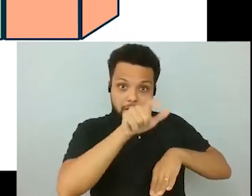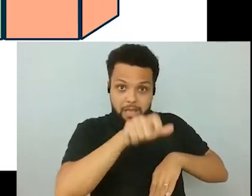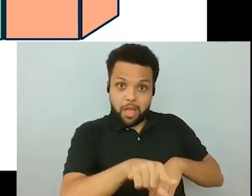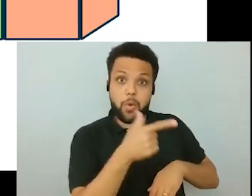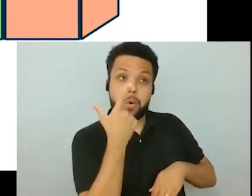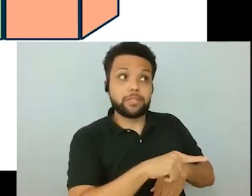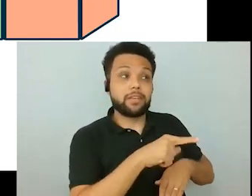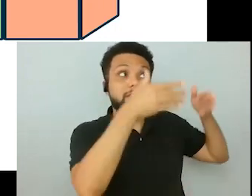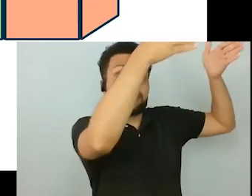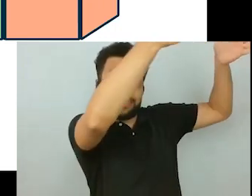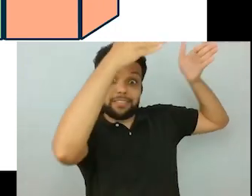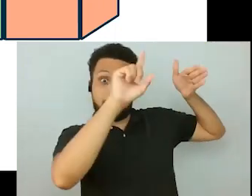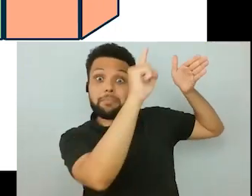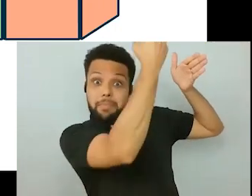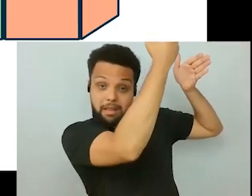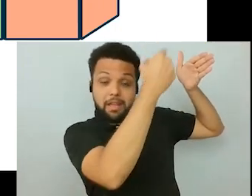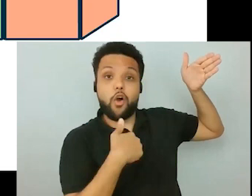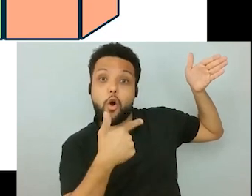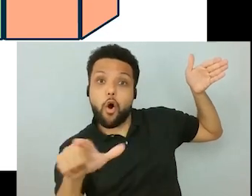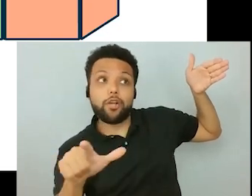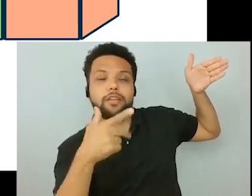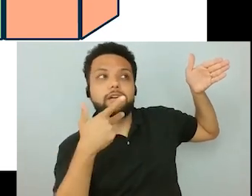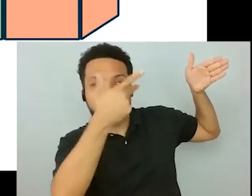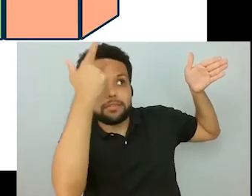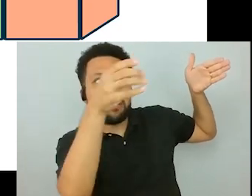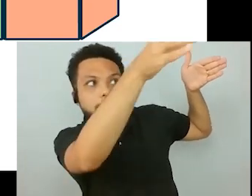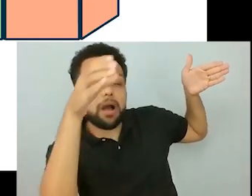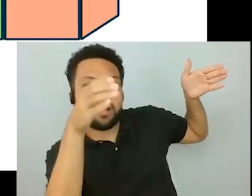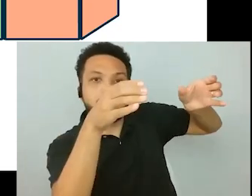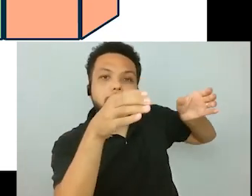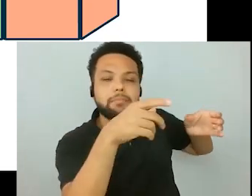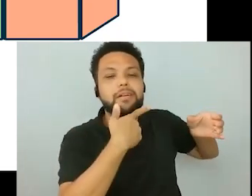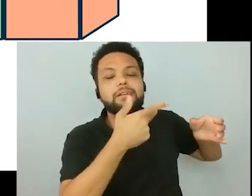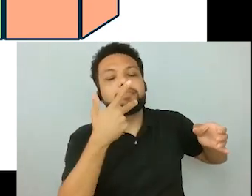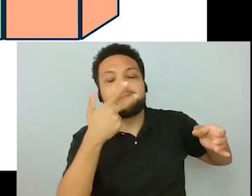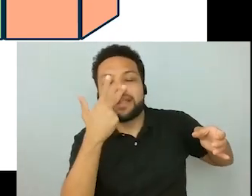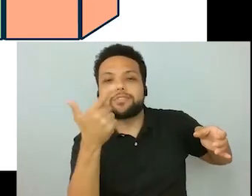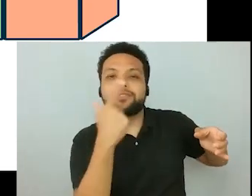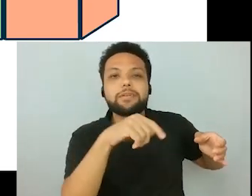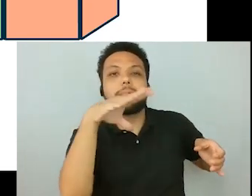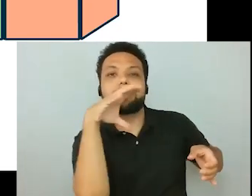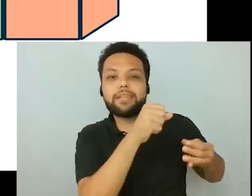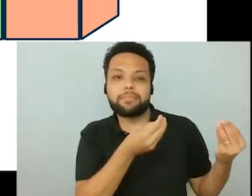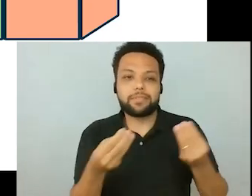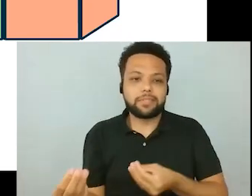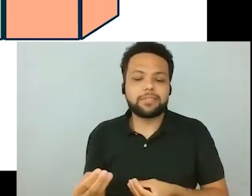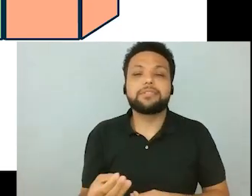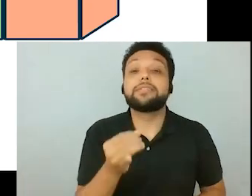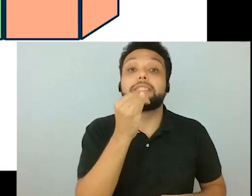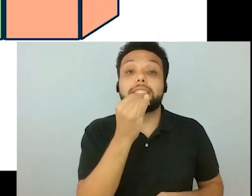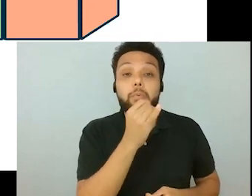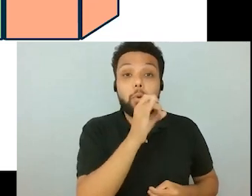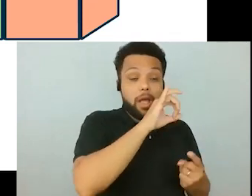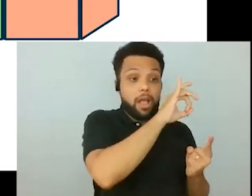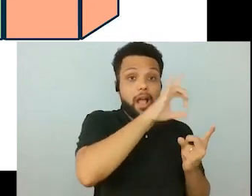a entrega acelera, a entrega fica mais rápida. Então, aqui exemplificando, num primeiro momento, cada especialista puxa